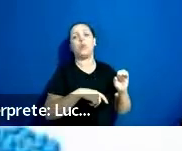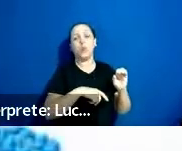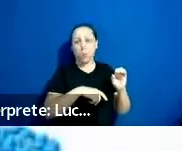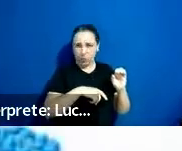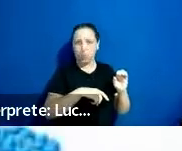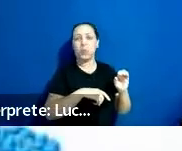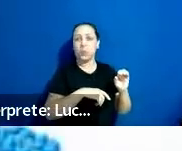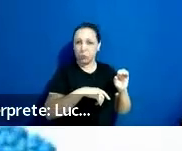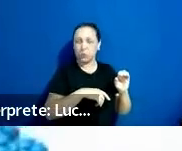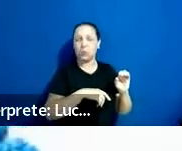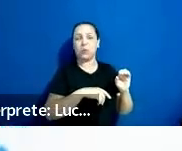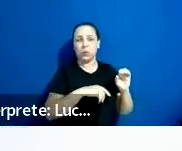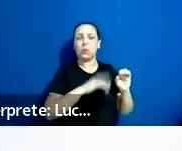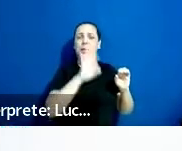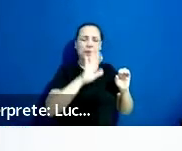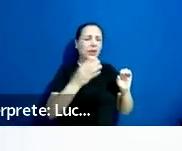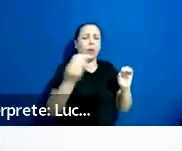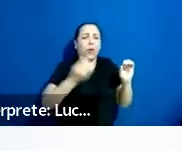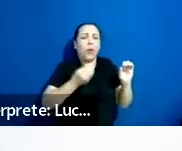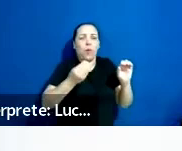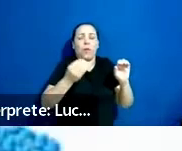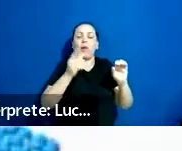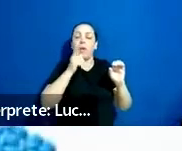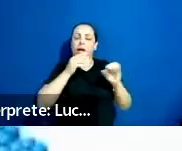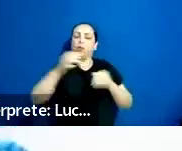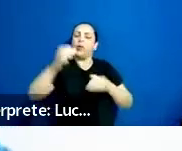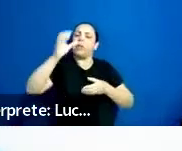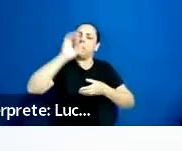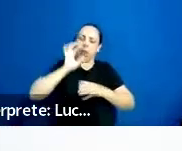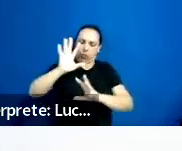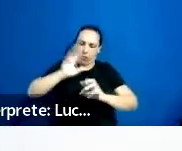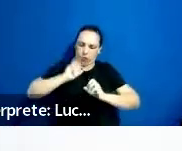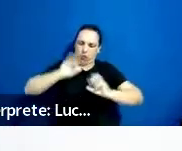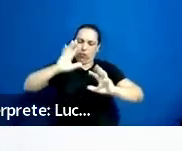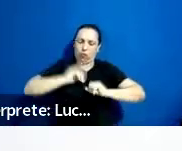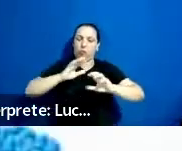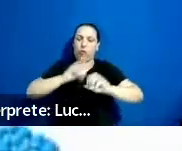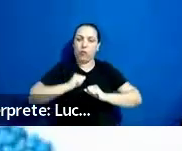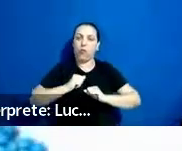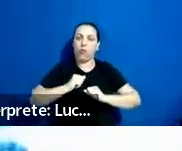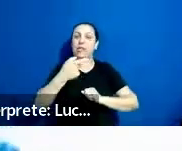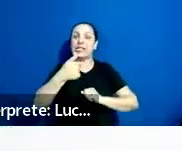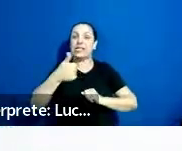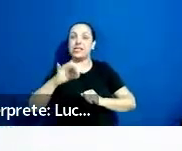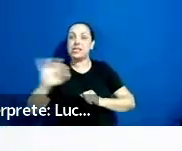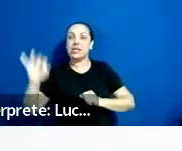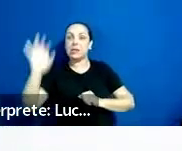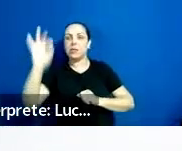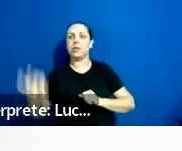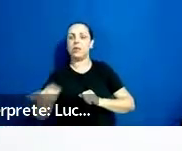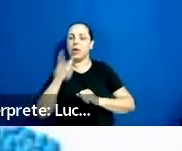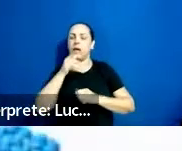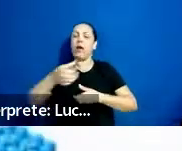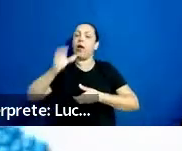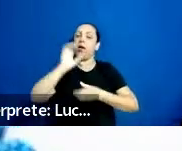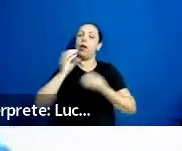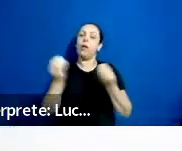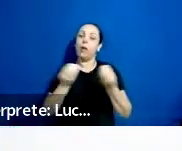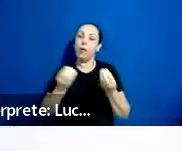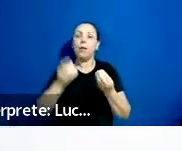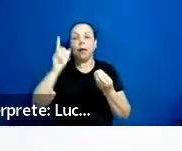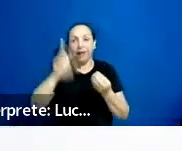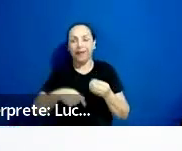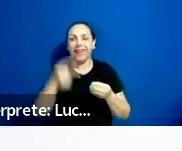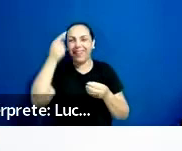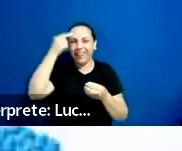leve, uma água que consegue penetrar na nossa célula? Através do fluxo magnético